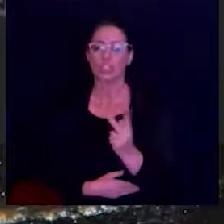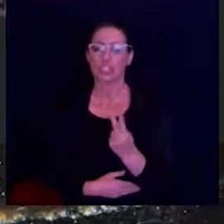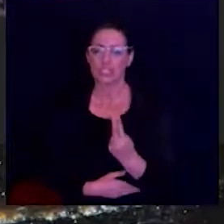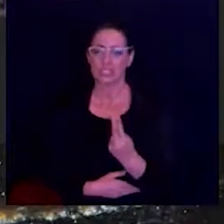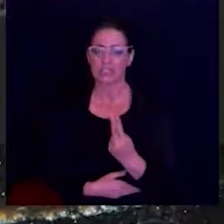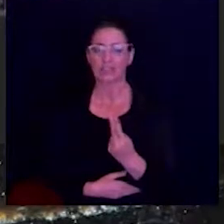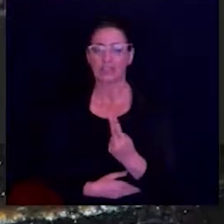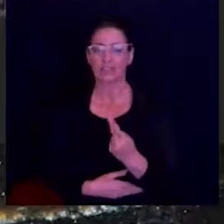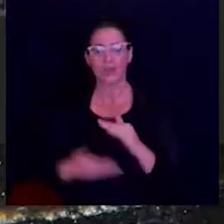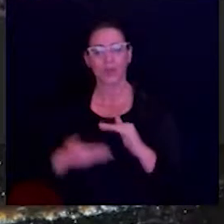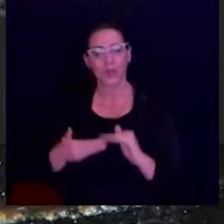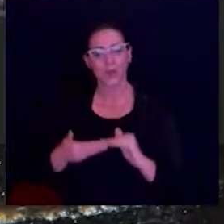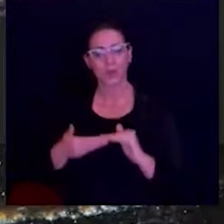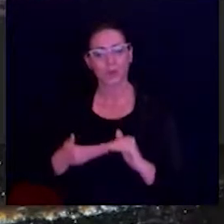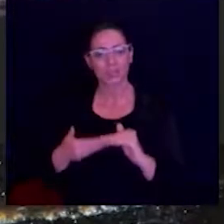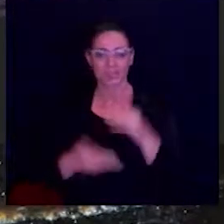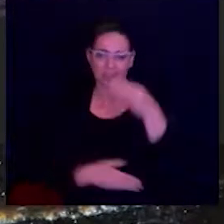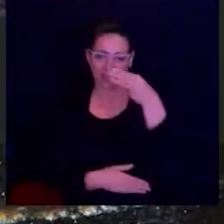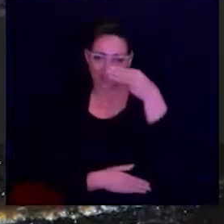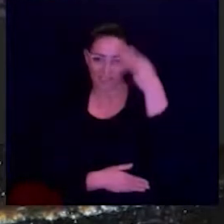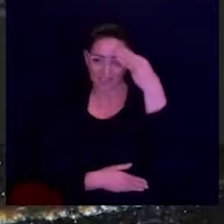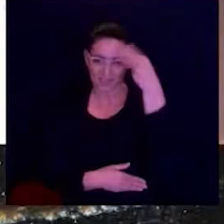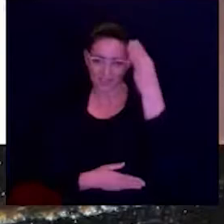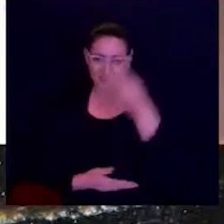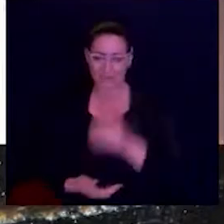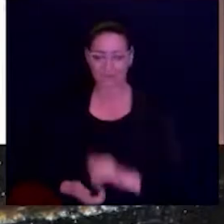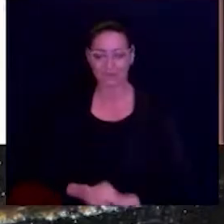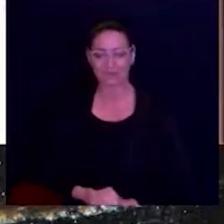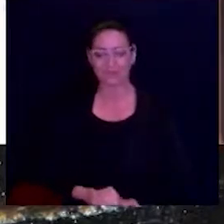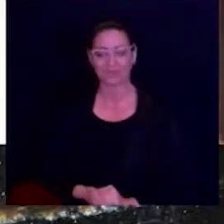Ferreira, para saudar suas afiliadas.